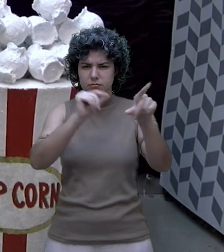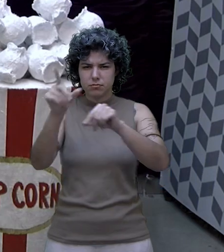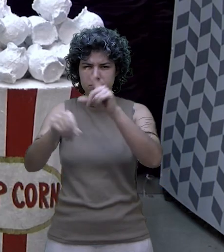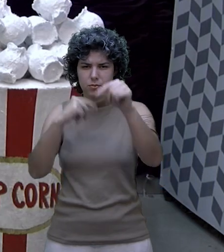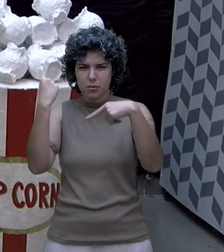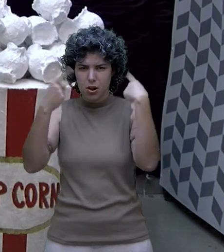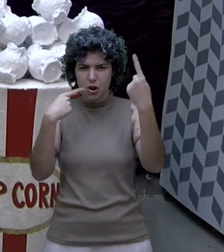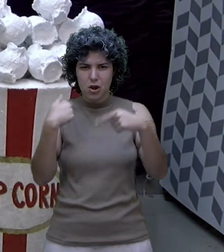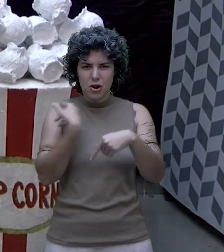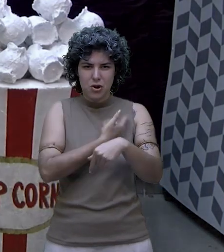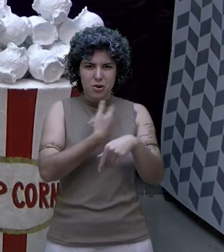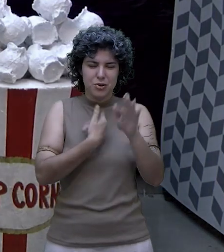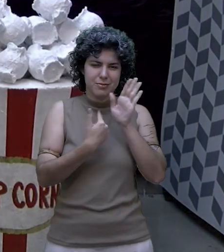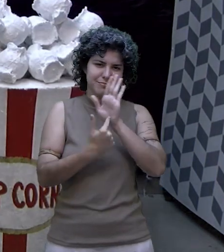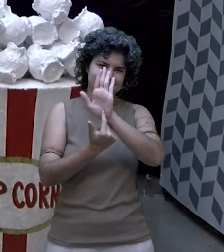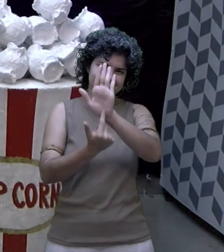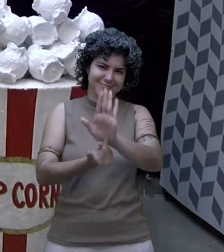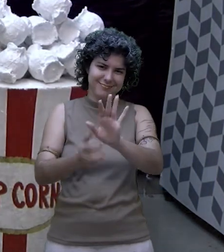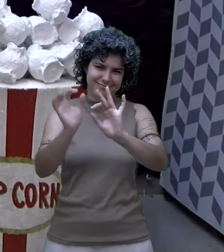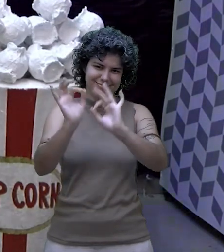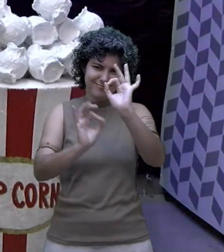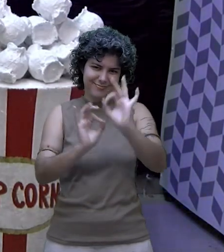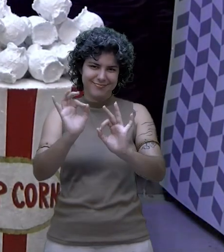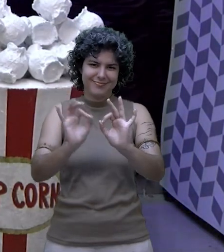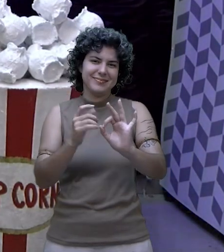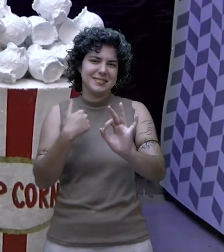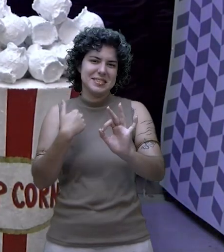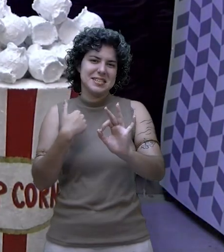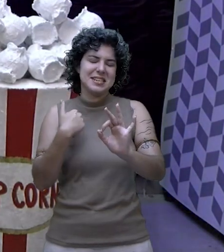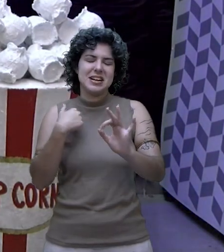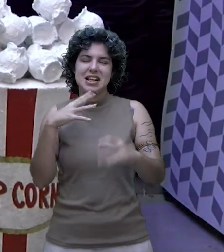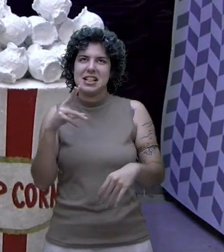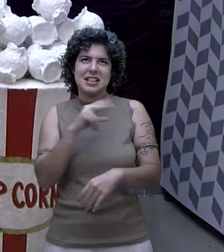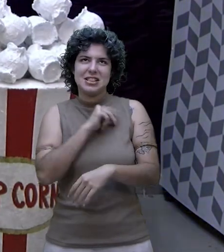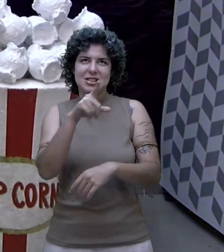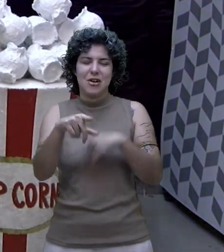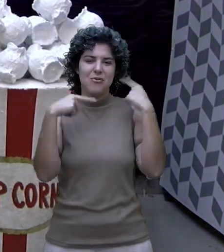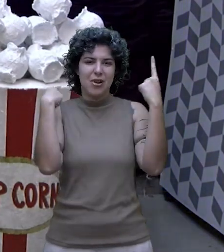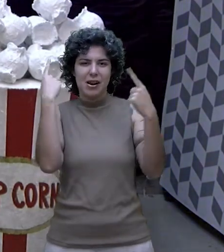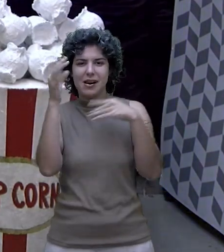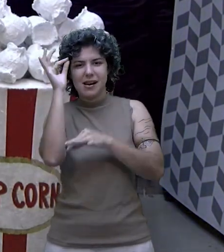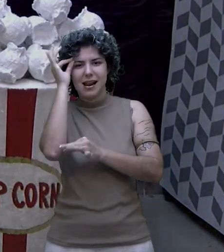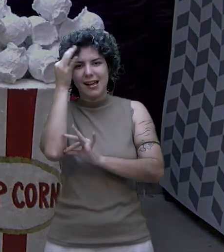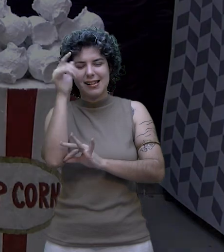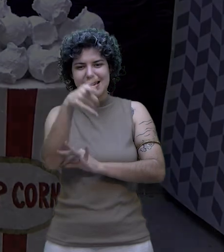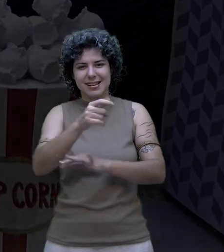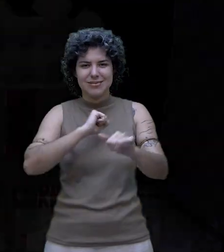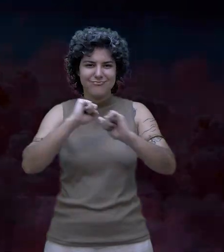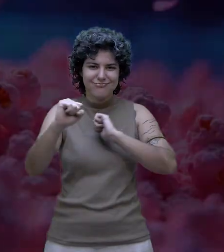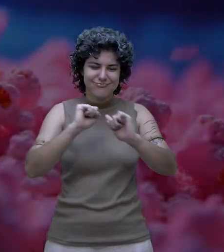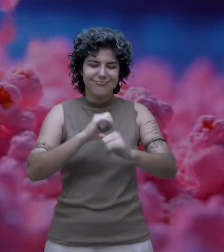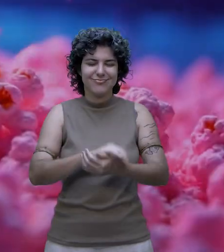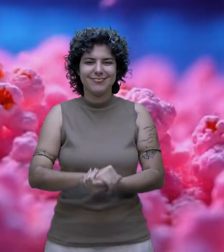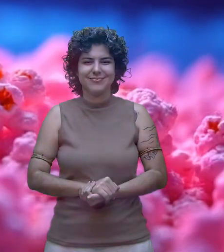gente separou pra você, que como eu, adora ver uma mulher desajustada quebrando tudo na telona.